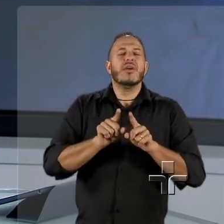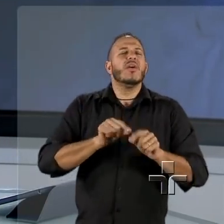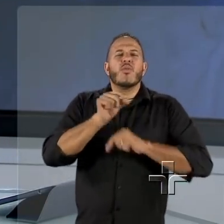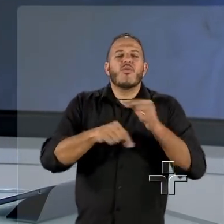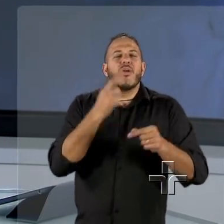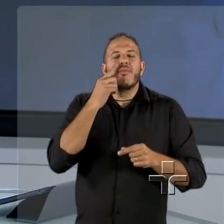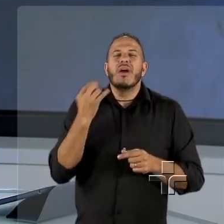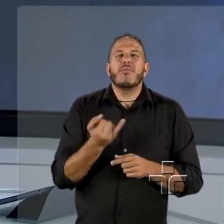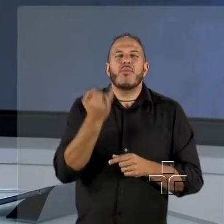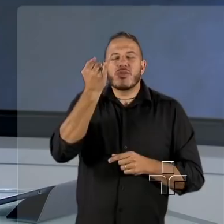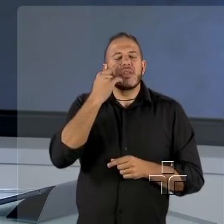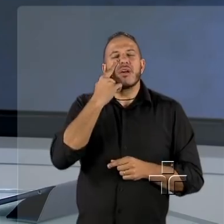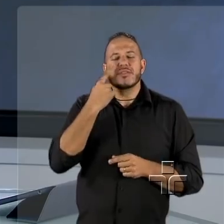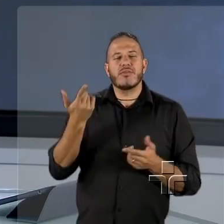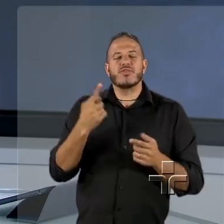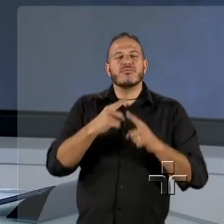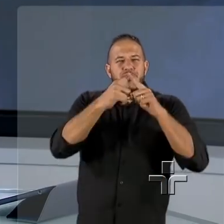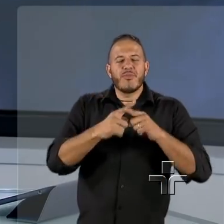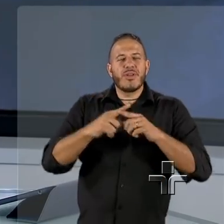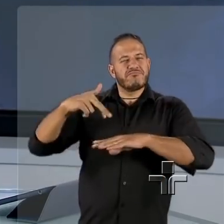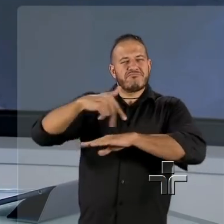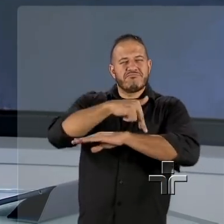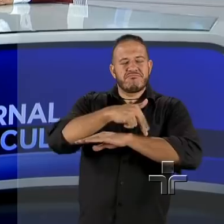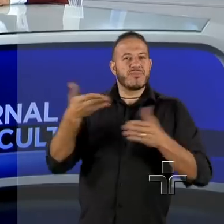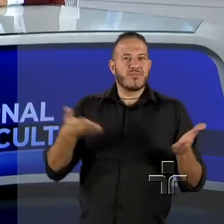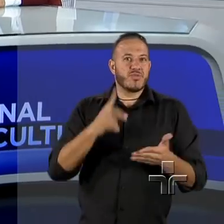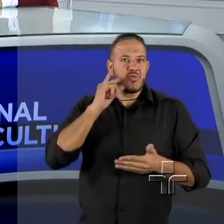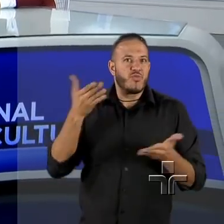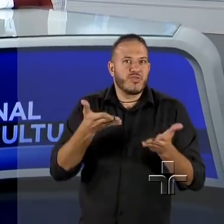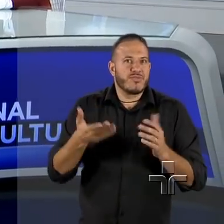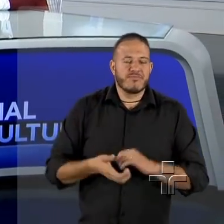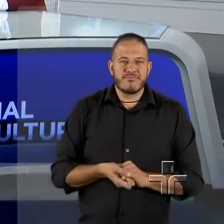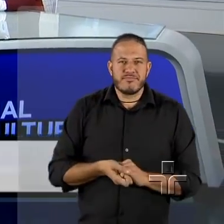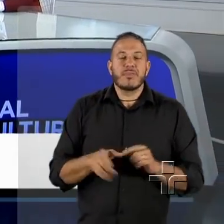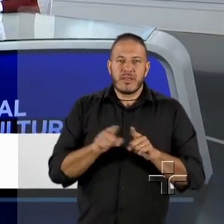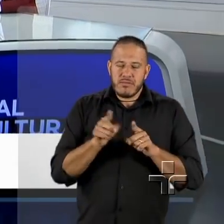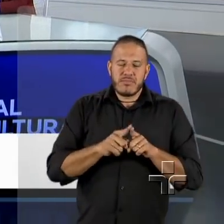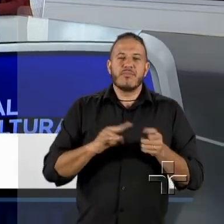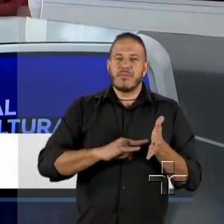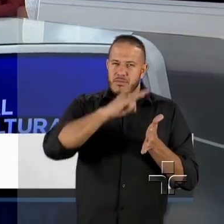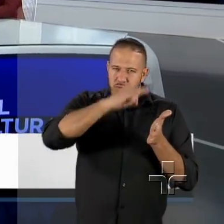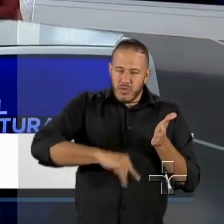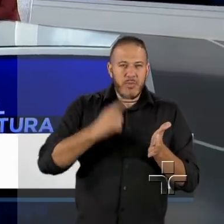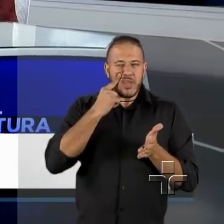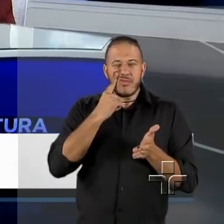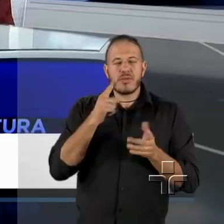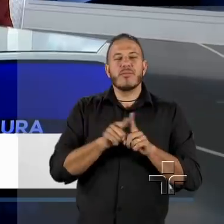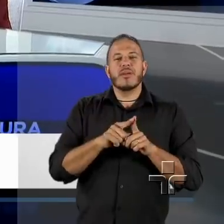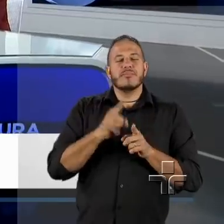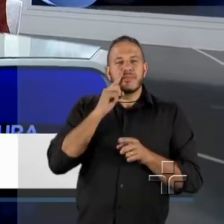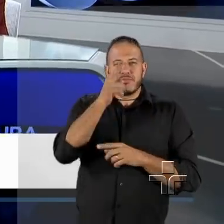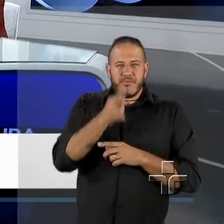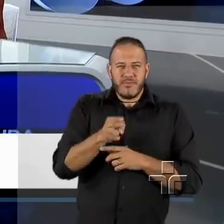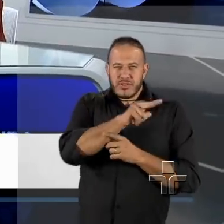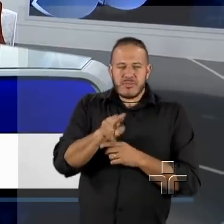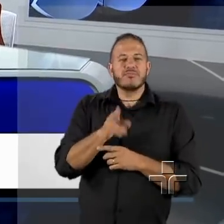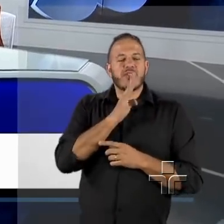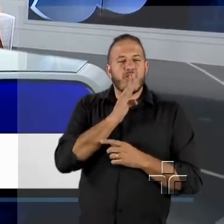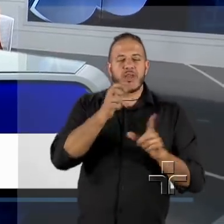anterior. E a iniciativa privada é fundamental, né? Eu acho que isso é uma coisa importante do Brasil, porque infelizmente aqui no